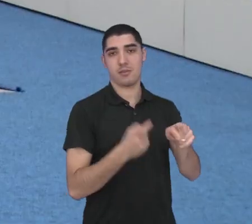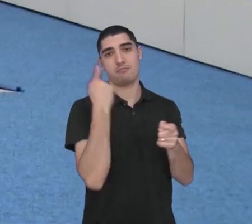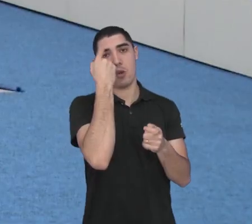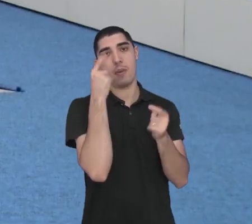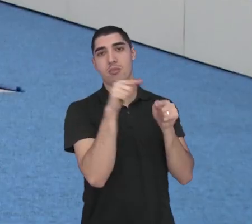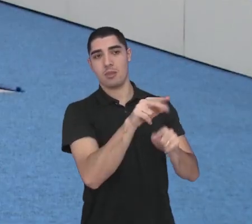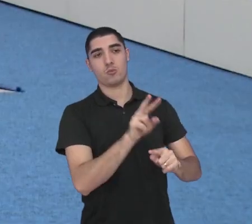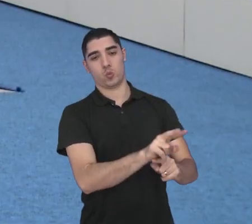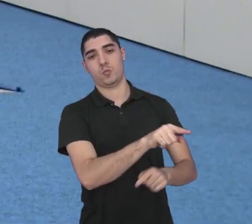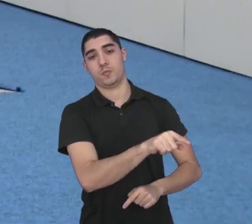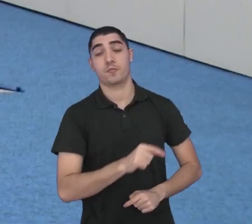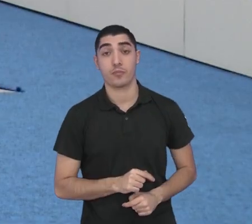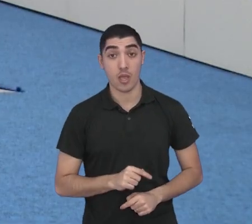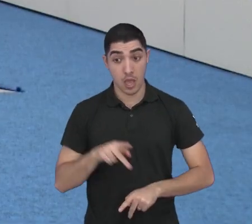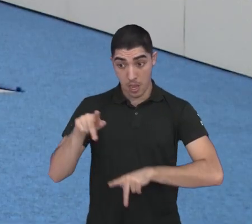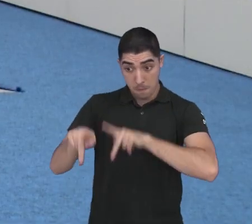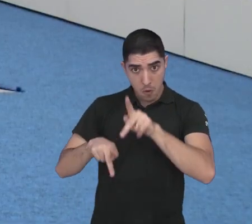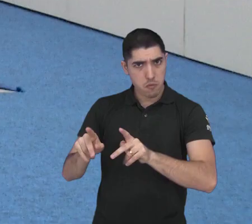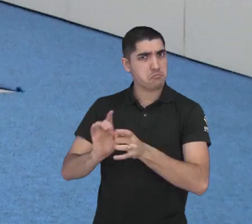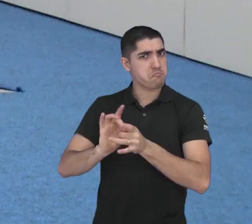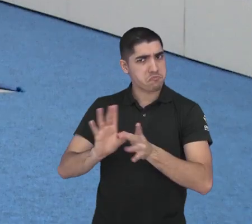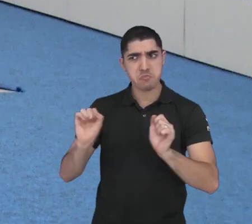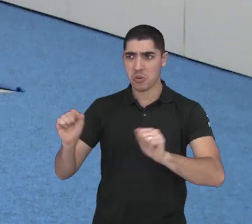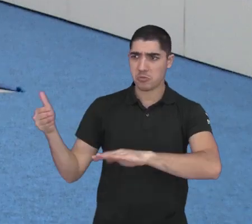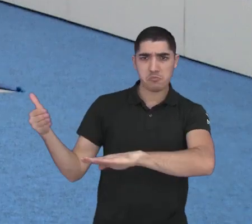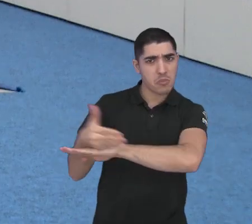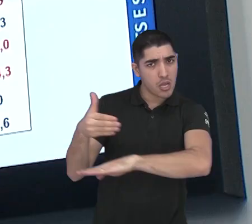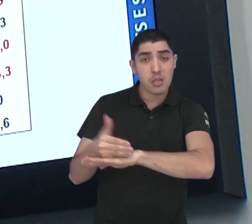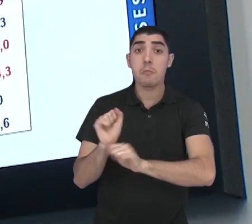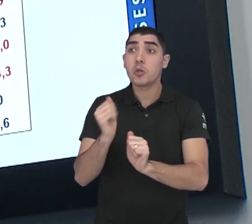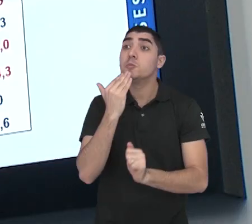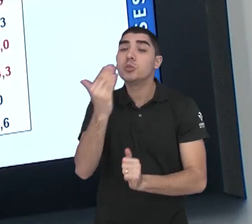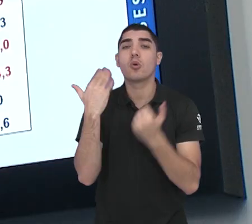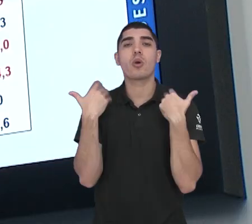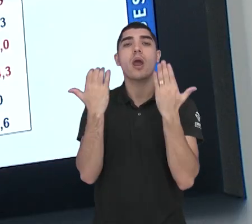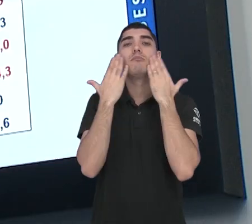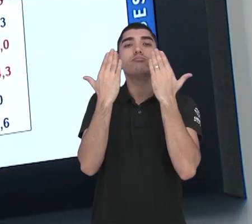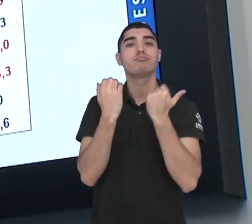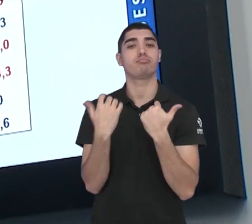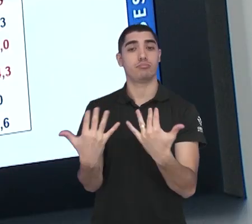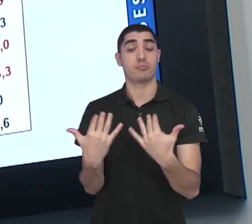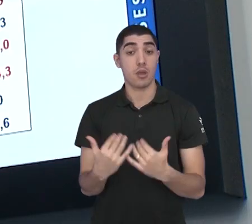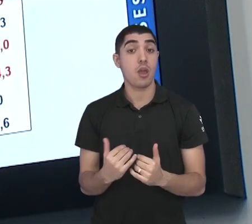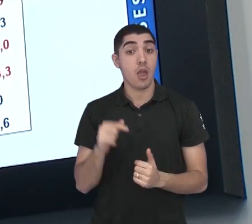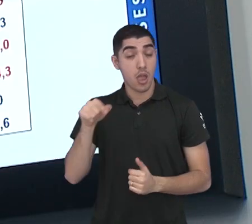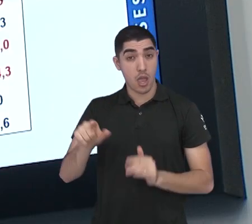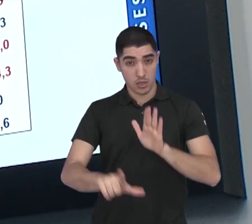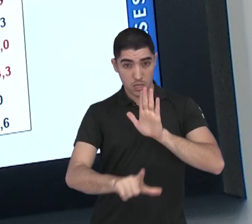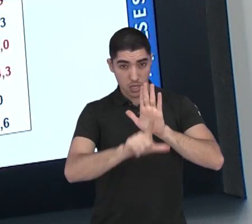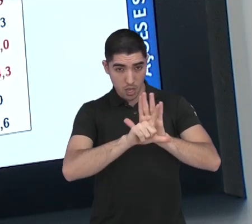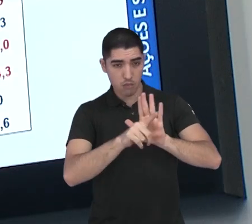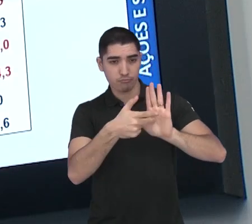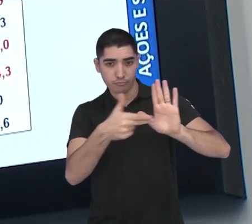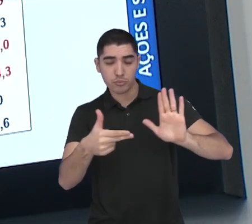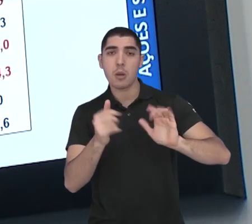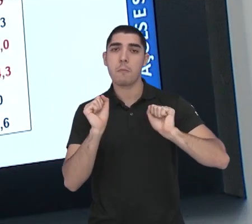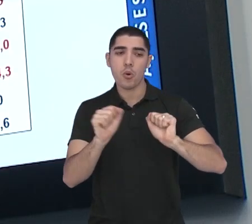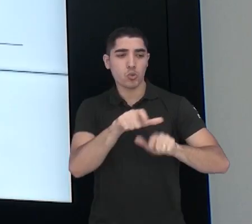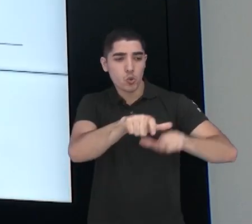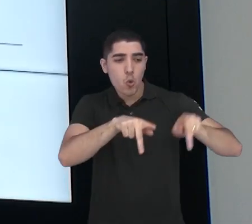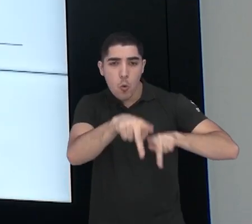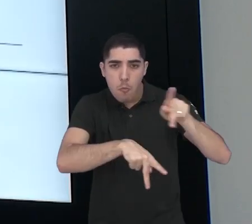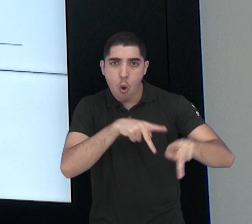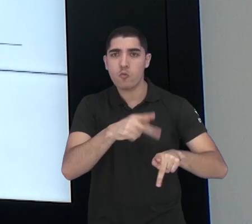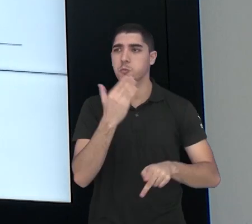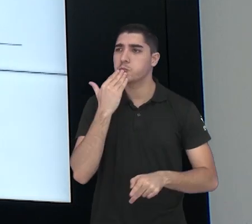A população tem voz ativa e pode pedir uma audiência. A lei orgânica assegura o direito da população de